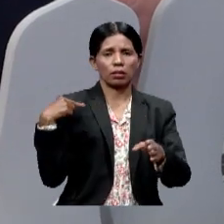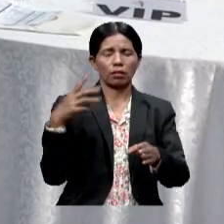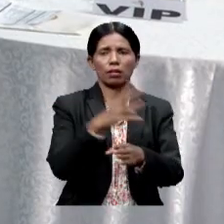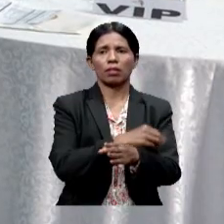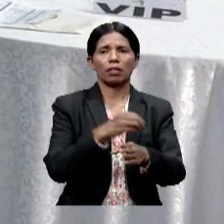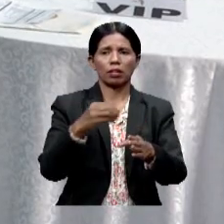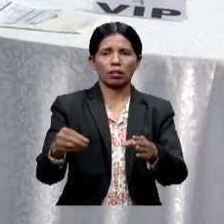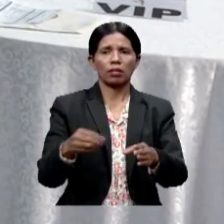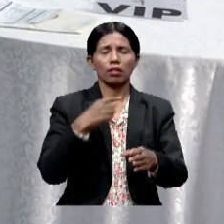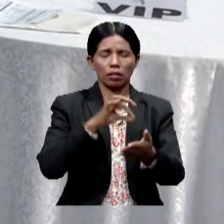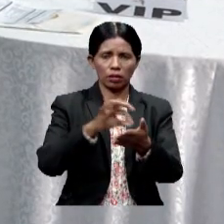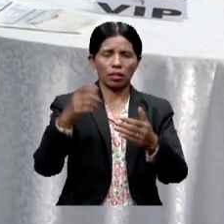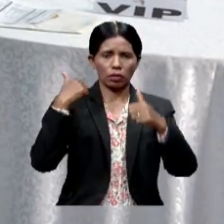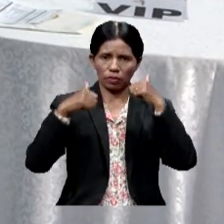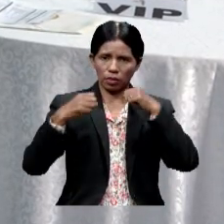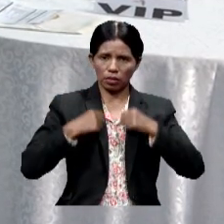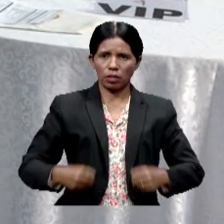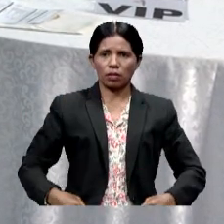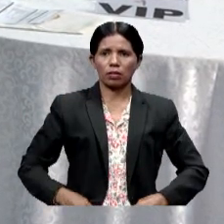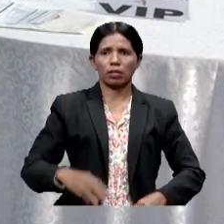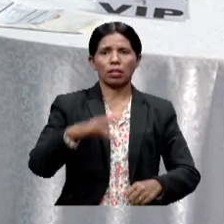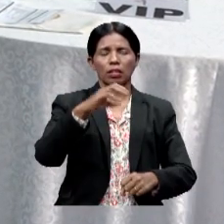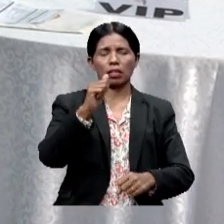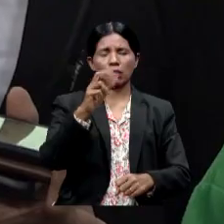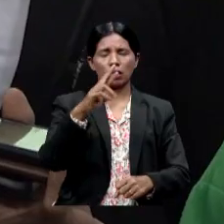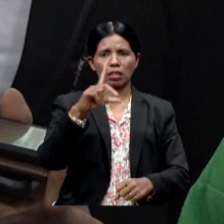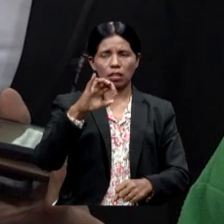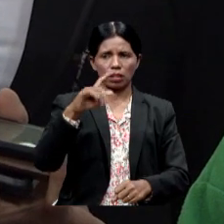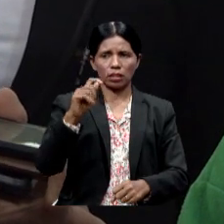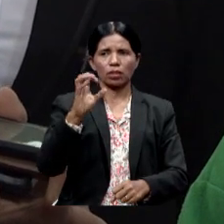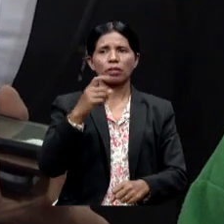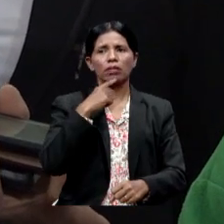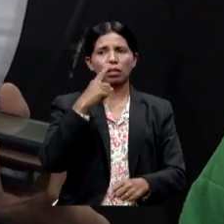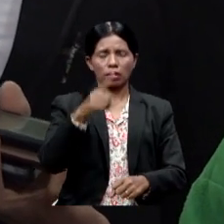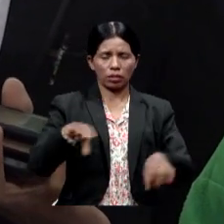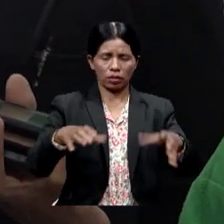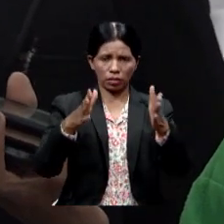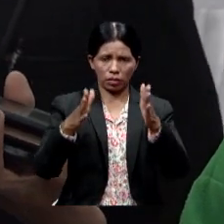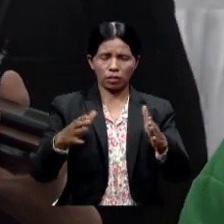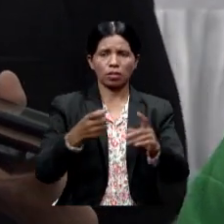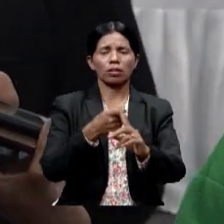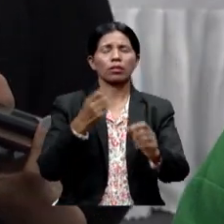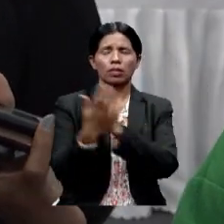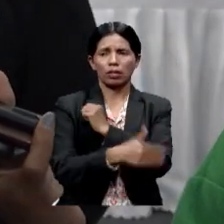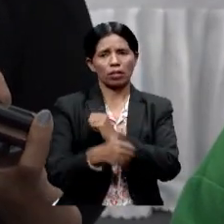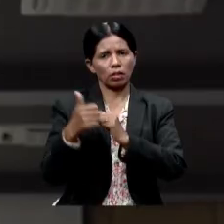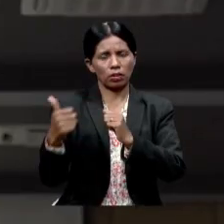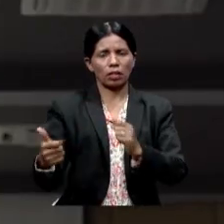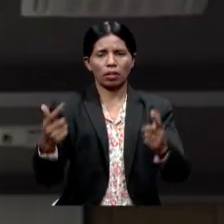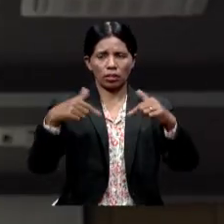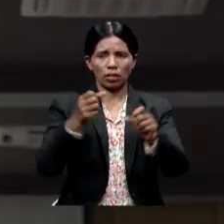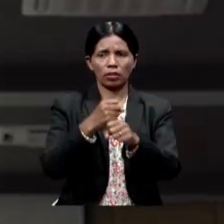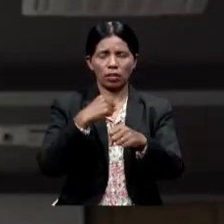licenciamento registrado atividade de saúde, Carlito Correia Freitas Sateten, profissionais saúde Rússia estrangeiro, Nebeto